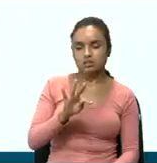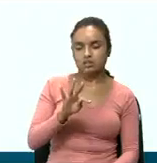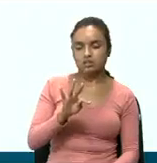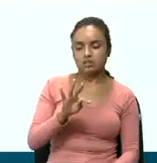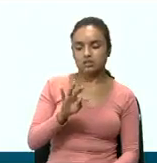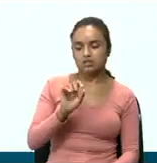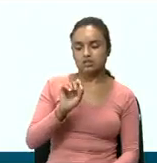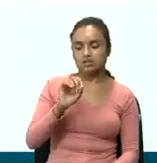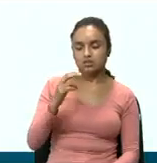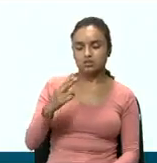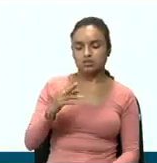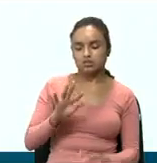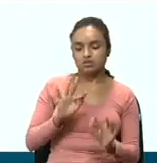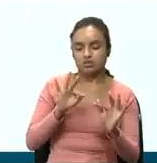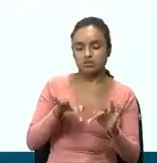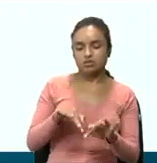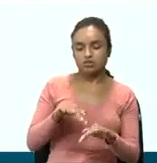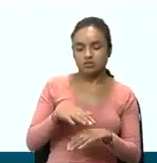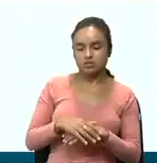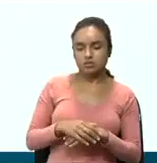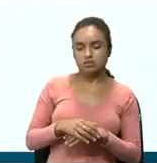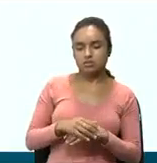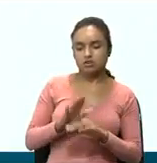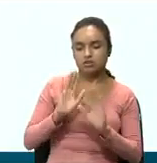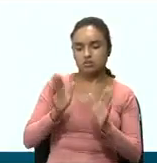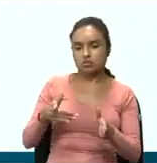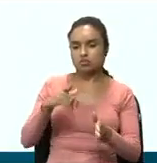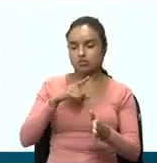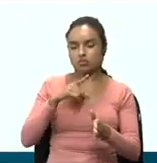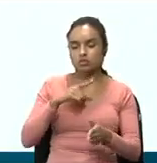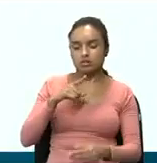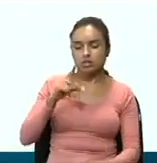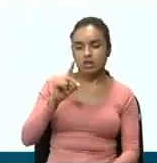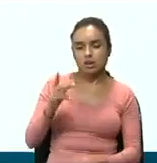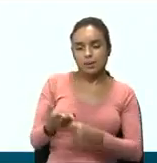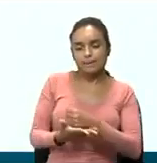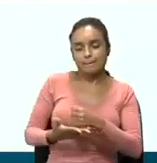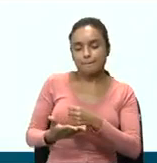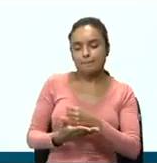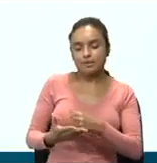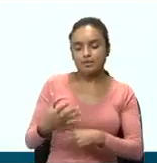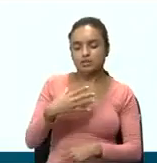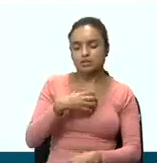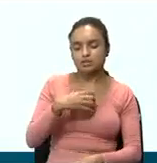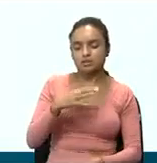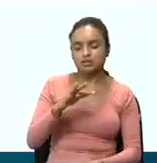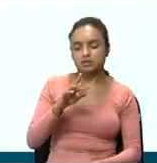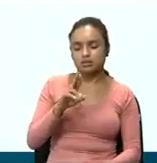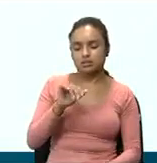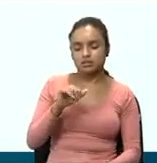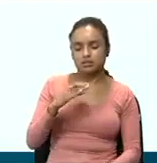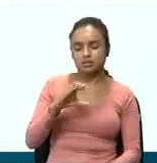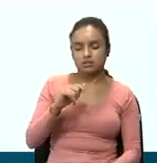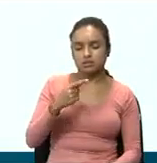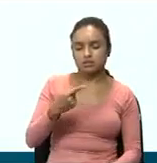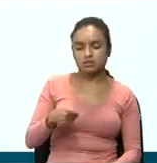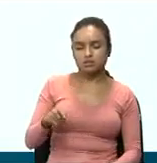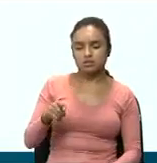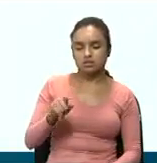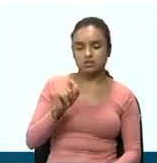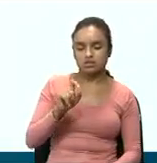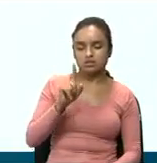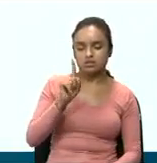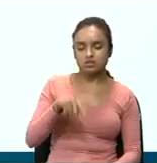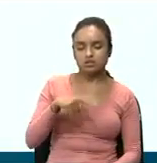ou melhor, finalizar a aplicação, né? Que nós já obtivemos a primitiva da função. De t tendendo ao infinito.